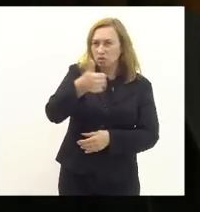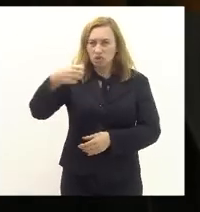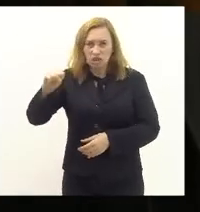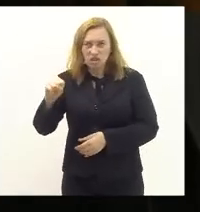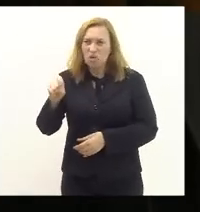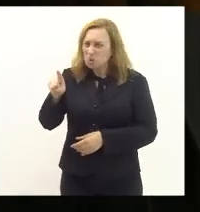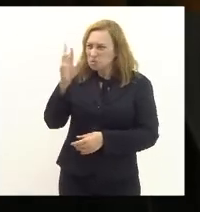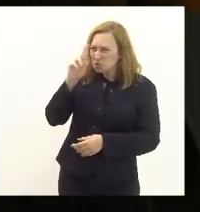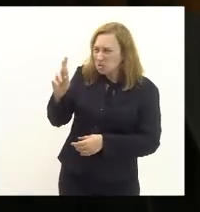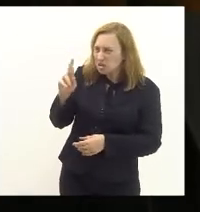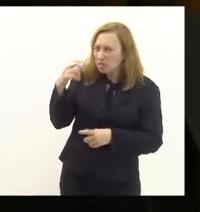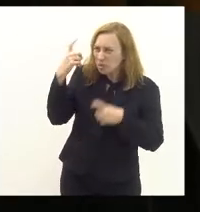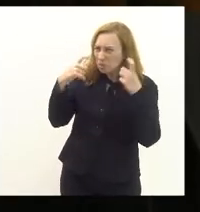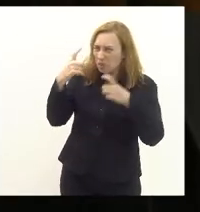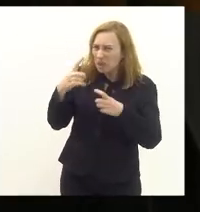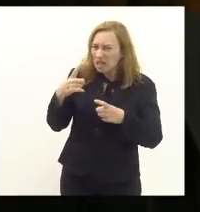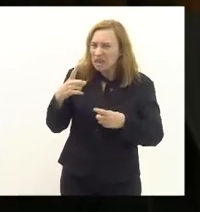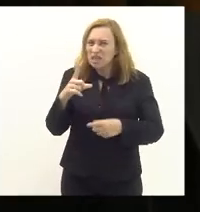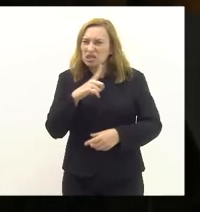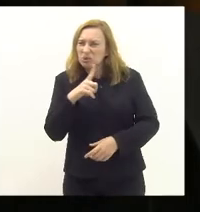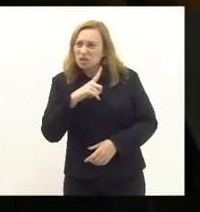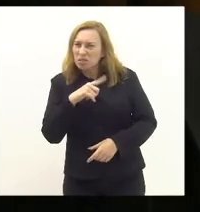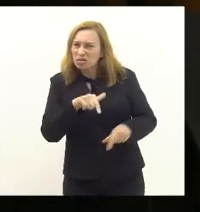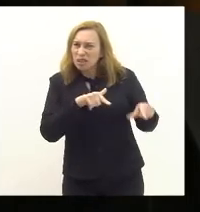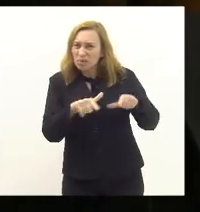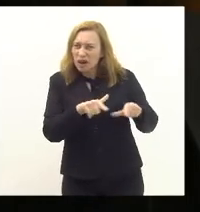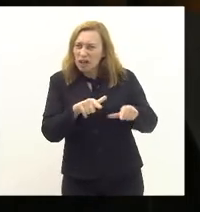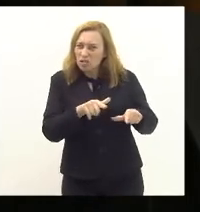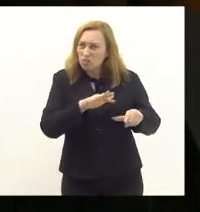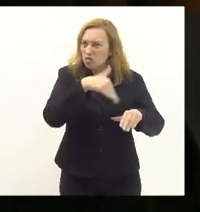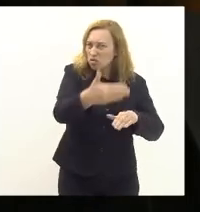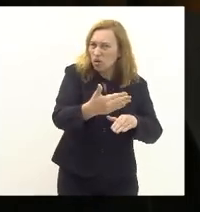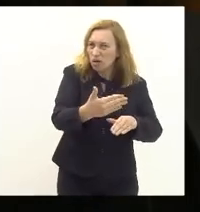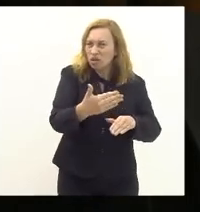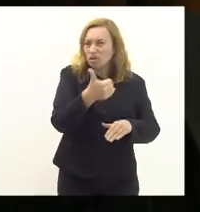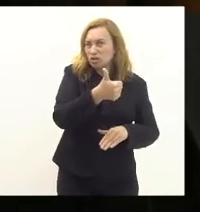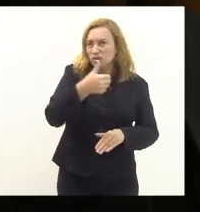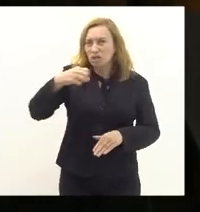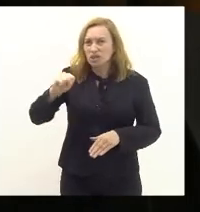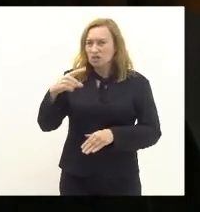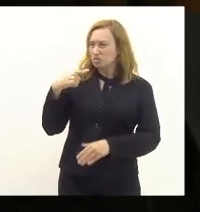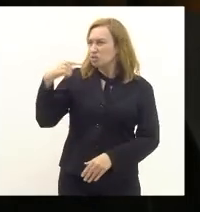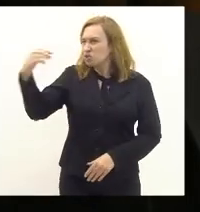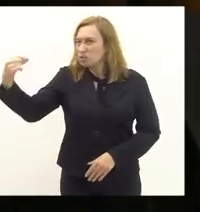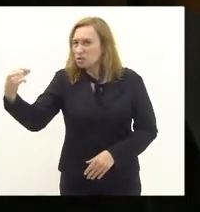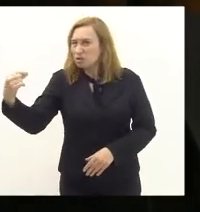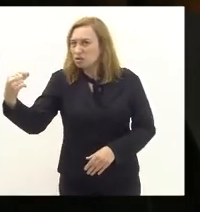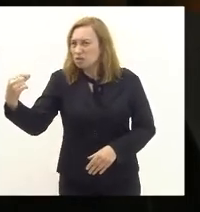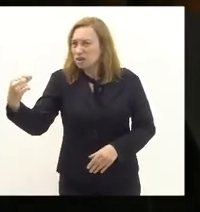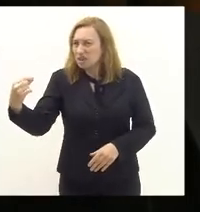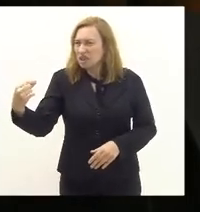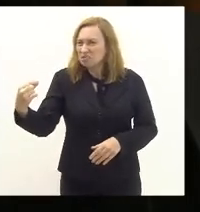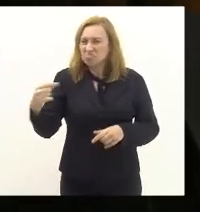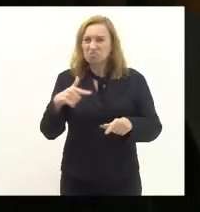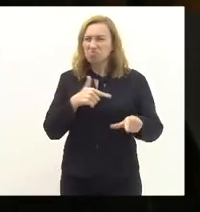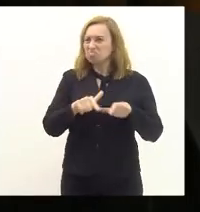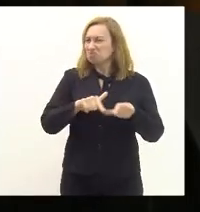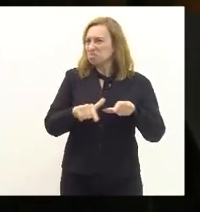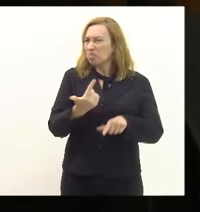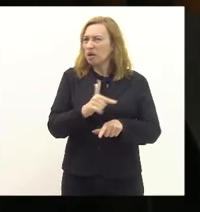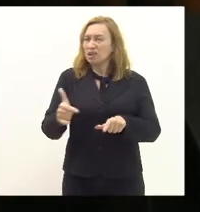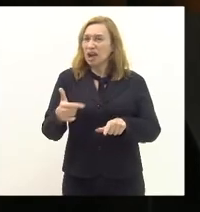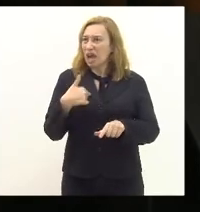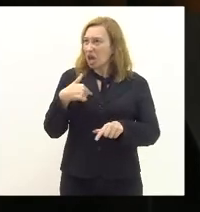senhor está preocupado se eu tenho cargo ou se eu não tenho cargos? Em 2018, eu fui eleita sem cargo nenhum. Eu não